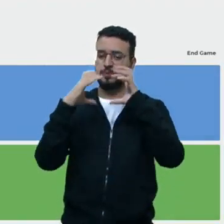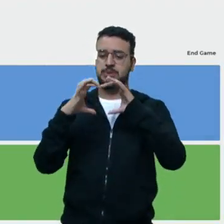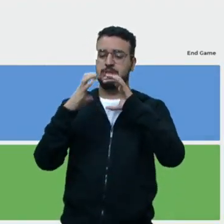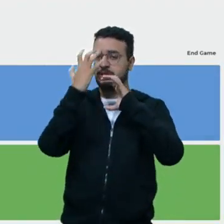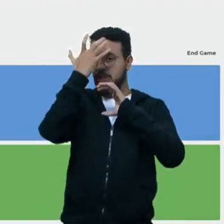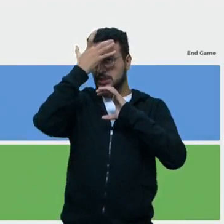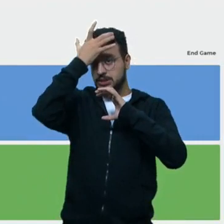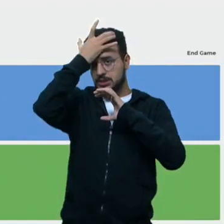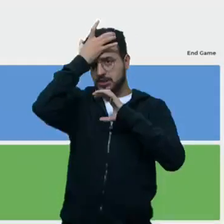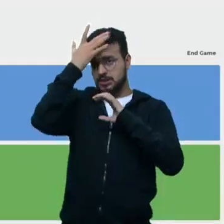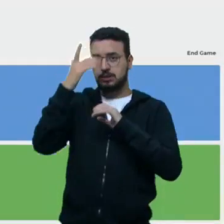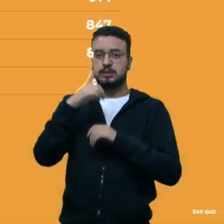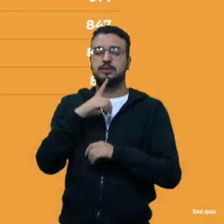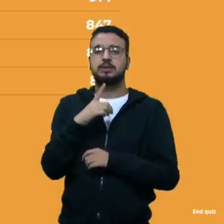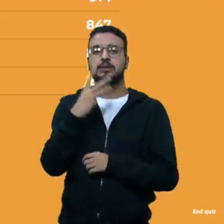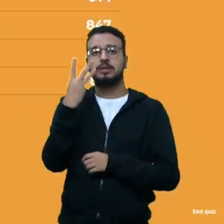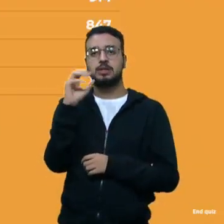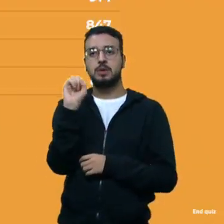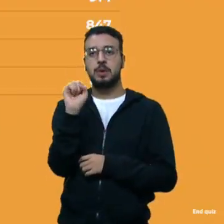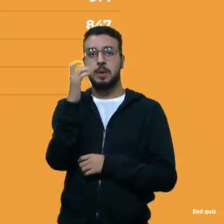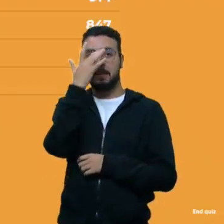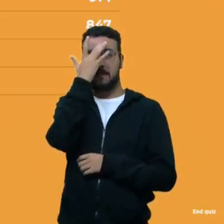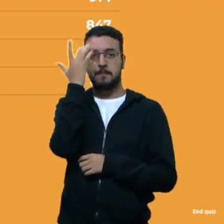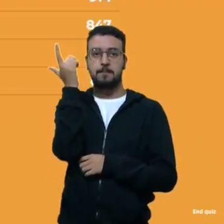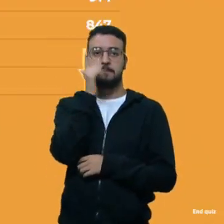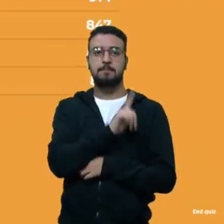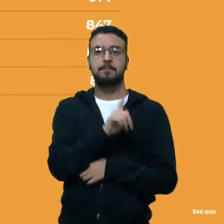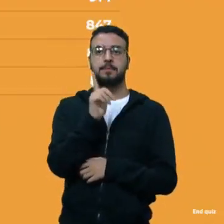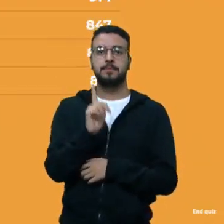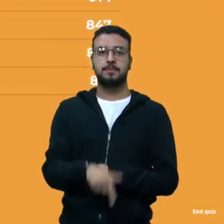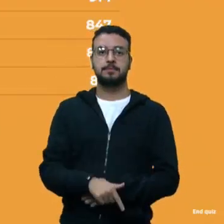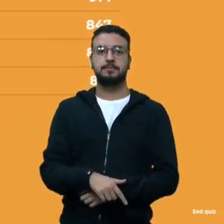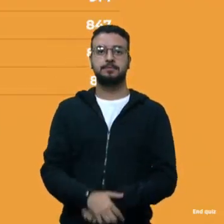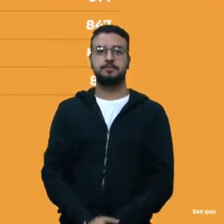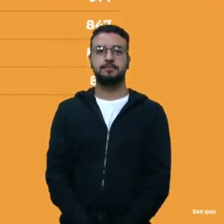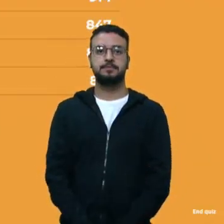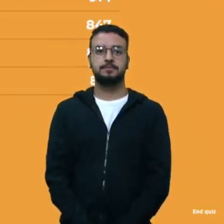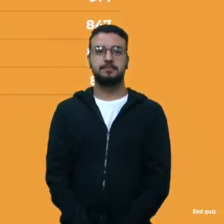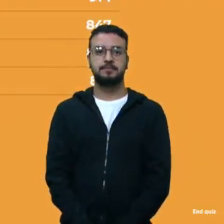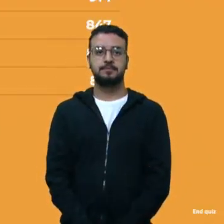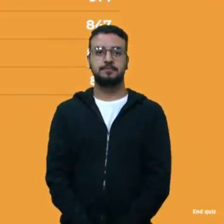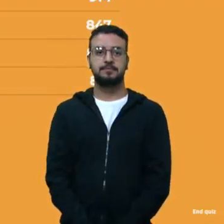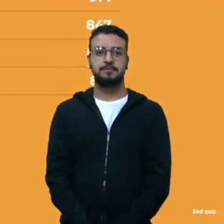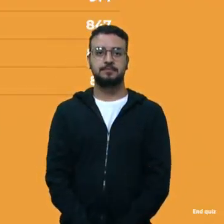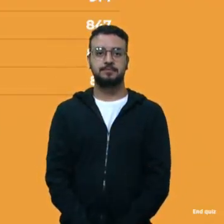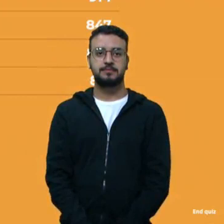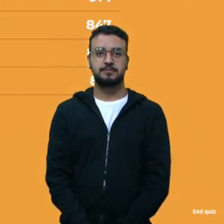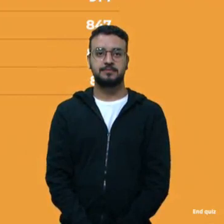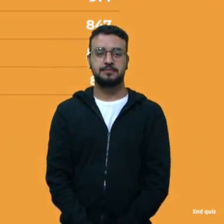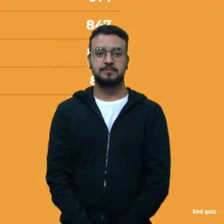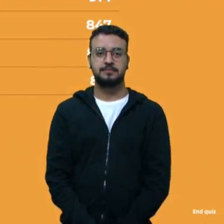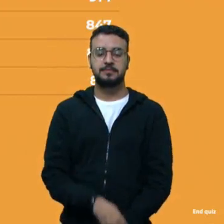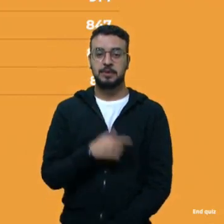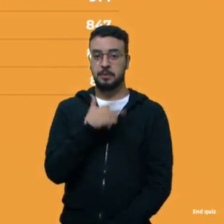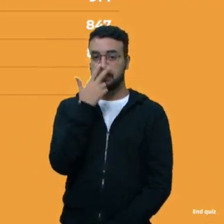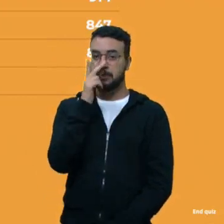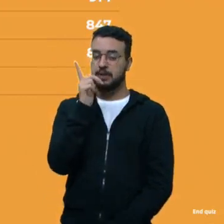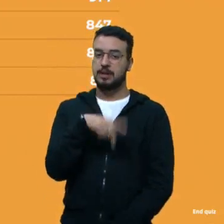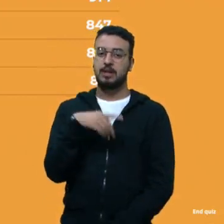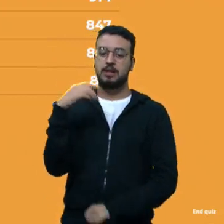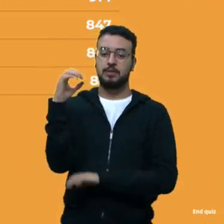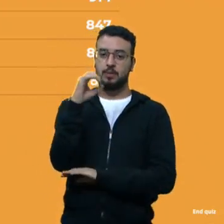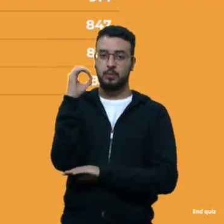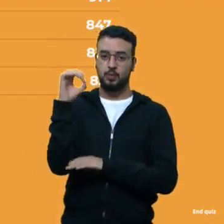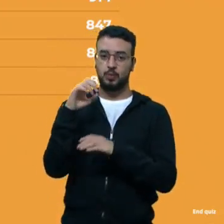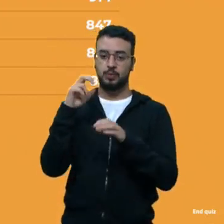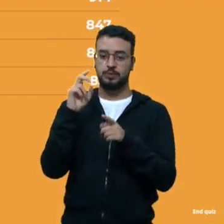tivemos 33 pessoas que acertaram. Quem está na frente é os guri, né? Que eu imagino que seja do Rio Grande do Sul, com